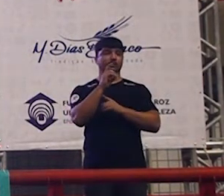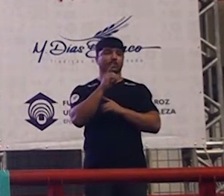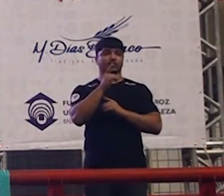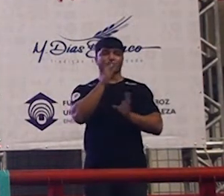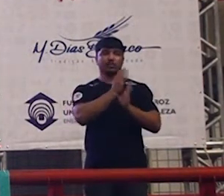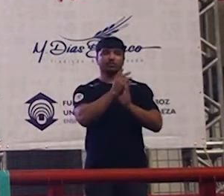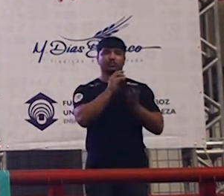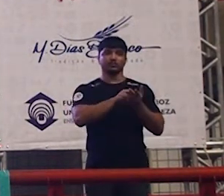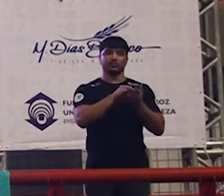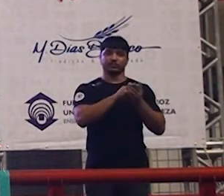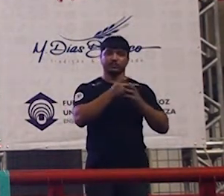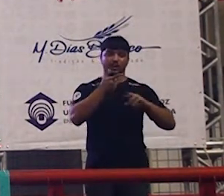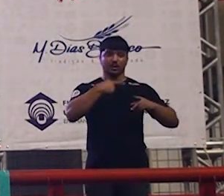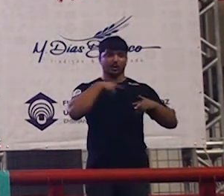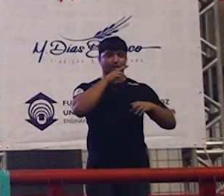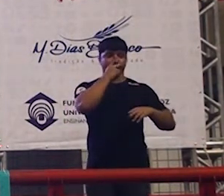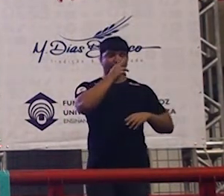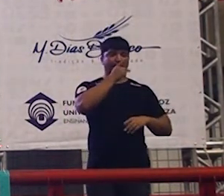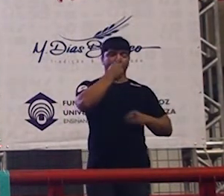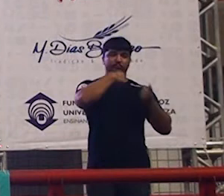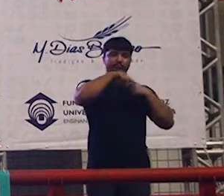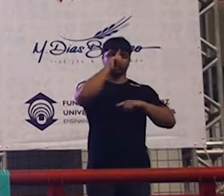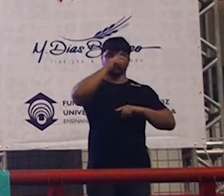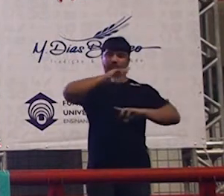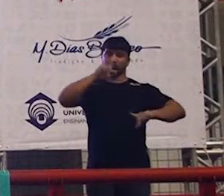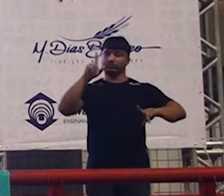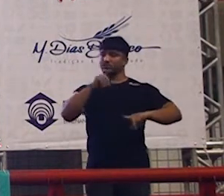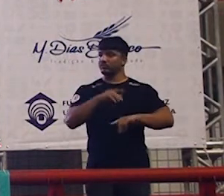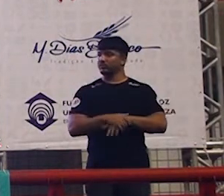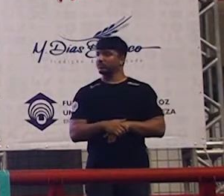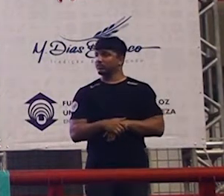com a afirmação que ele mesmo fez nos outros quadrinhos.